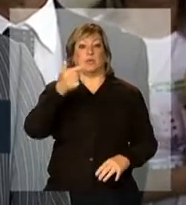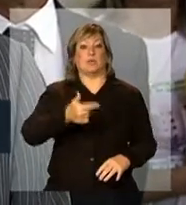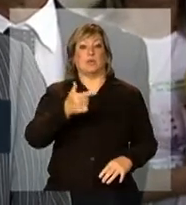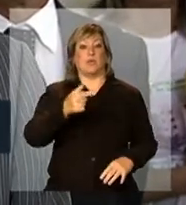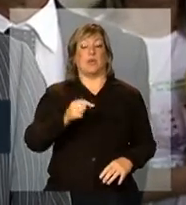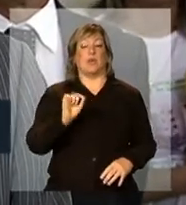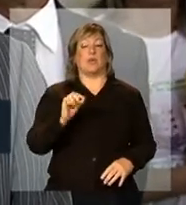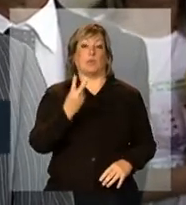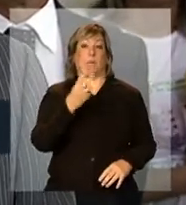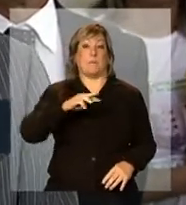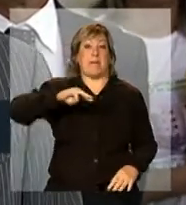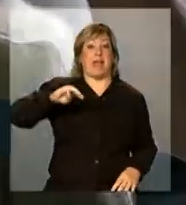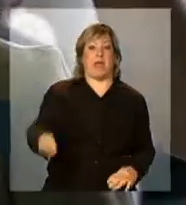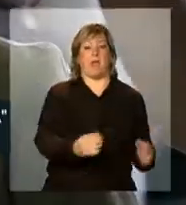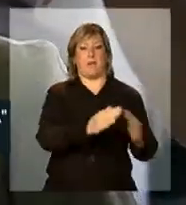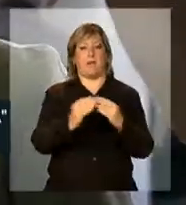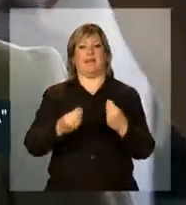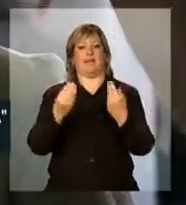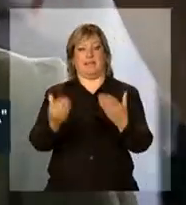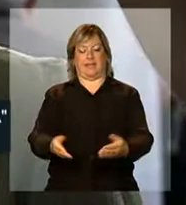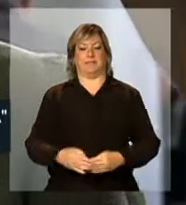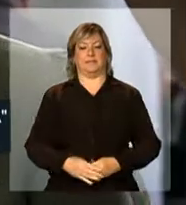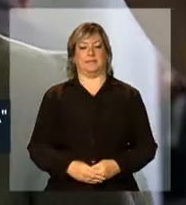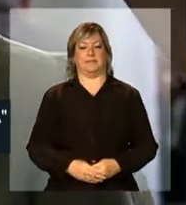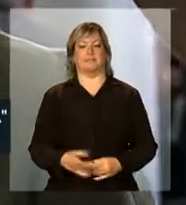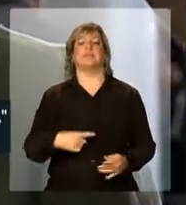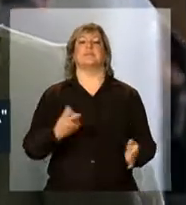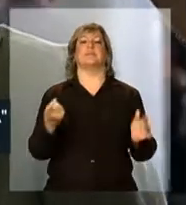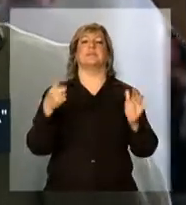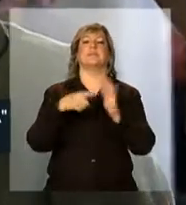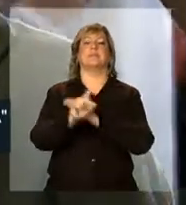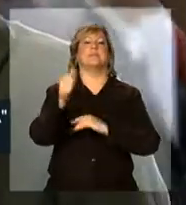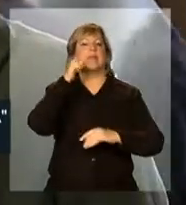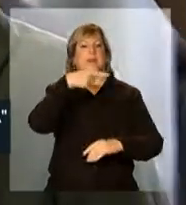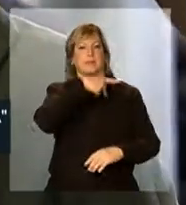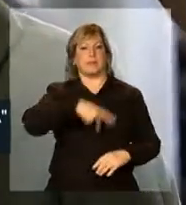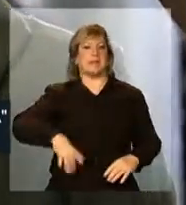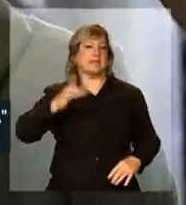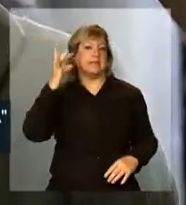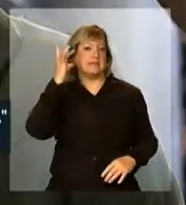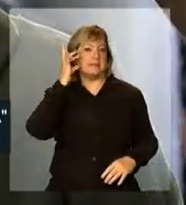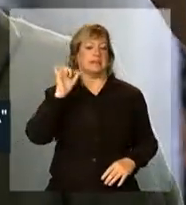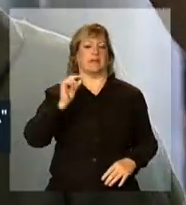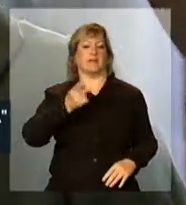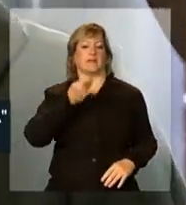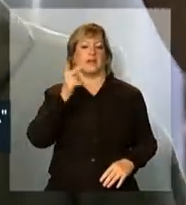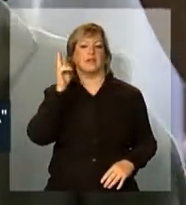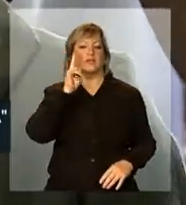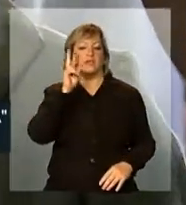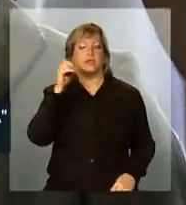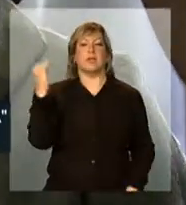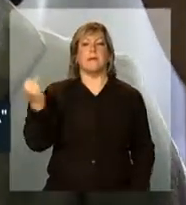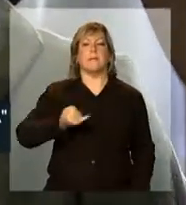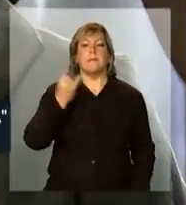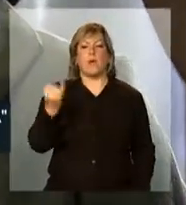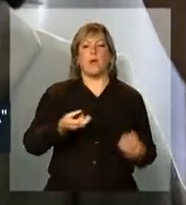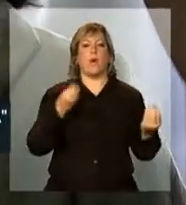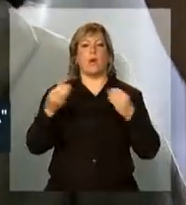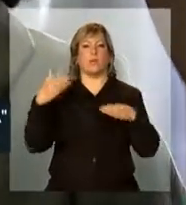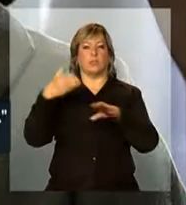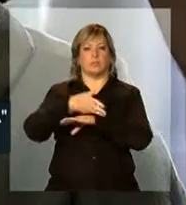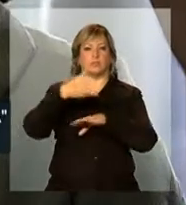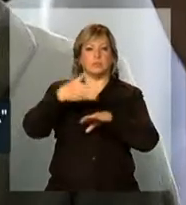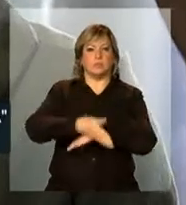de moradias entregues. Agora, a presidenta Dilma ressaltou ali a importância da participação